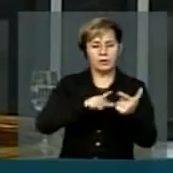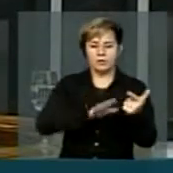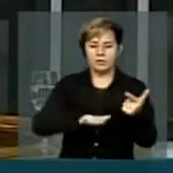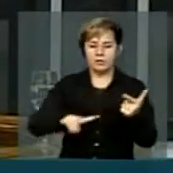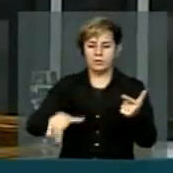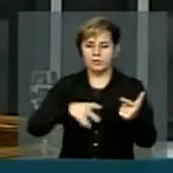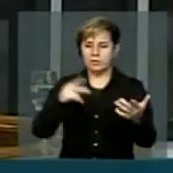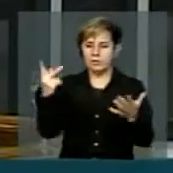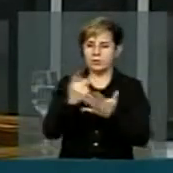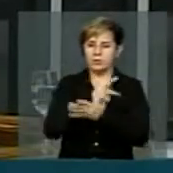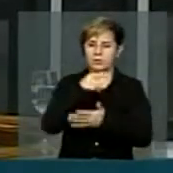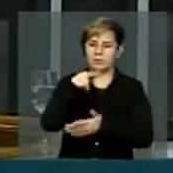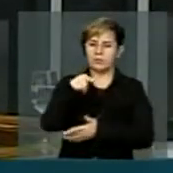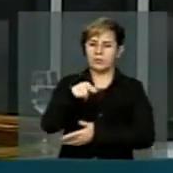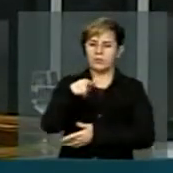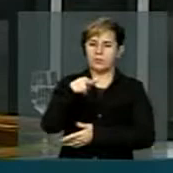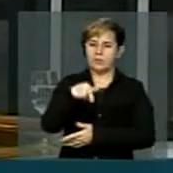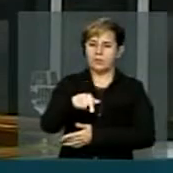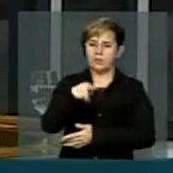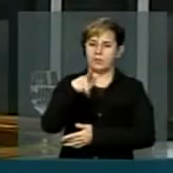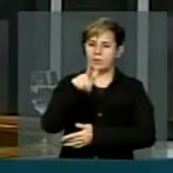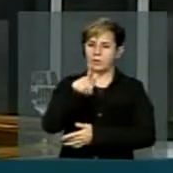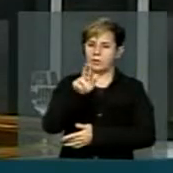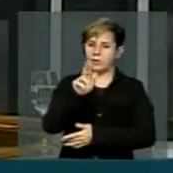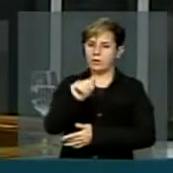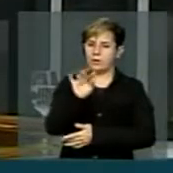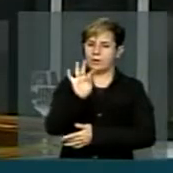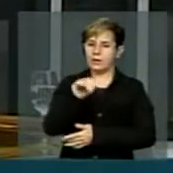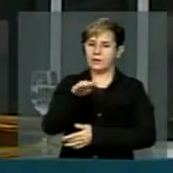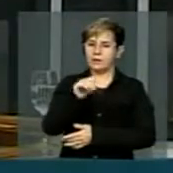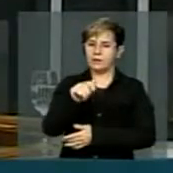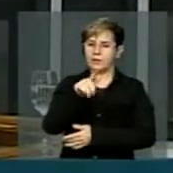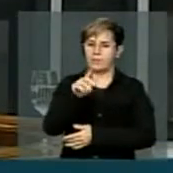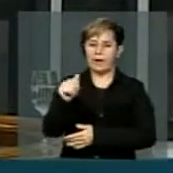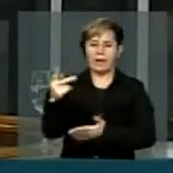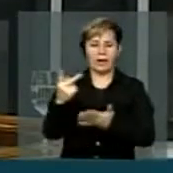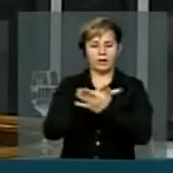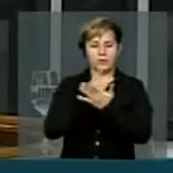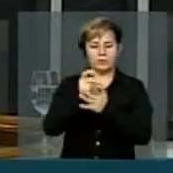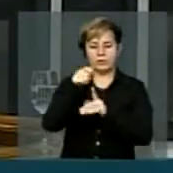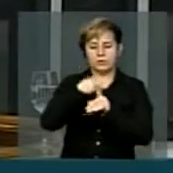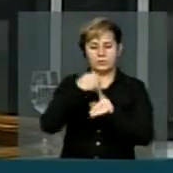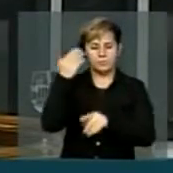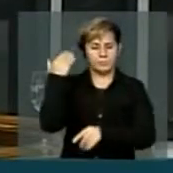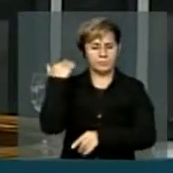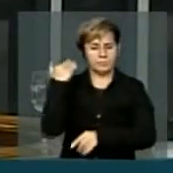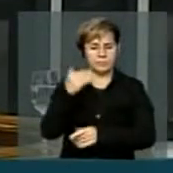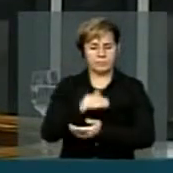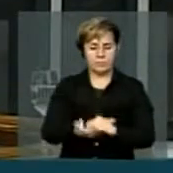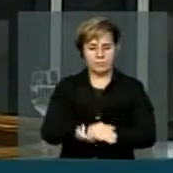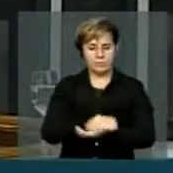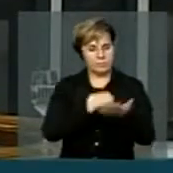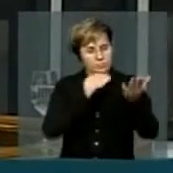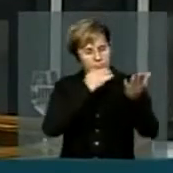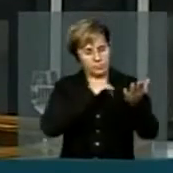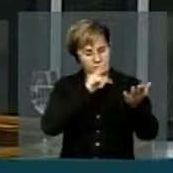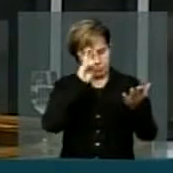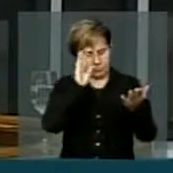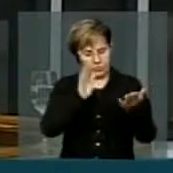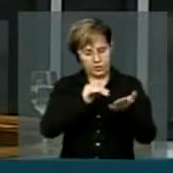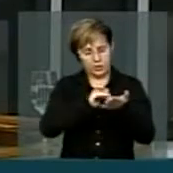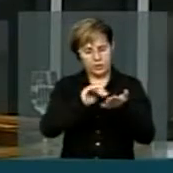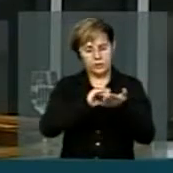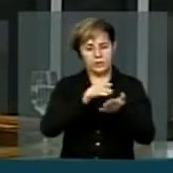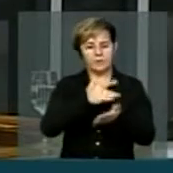na Guatemala, de 22 a 24 de outubro passado. Vossa Excelência, que foi secretário também